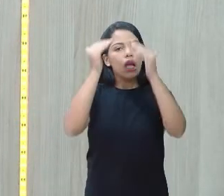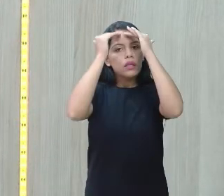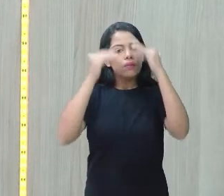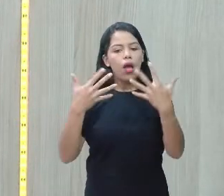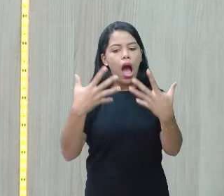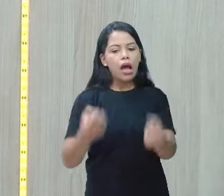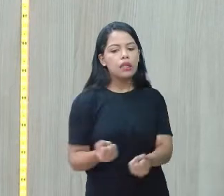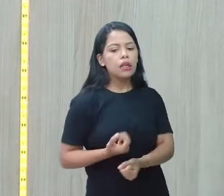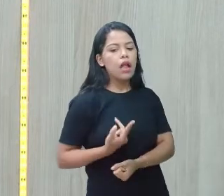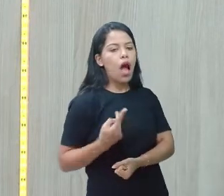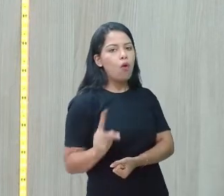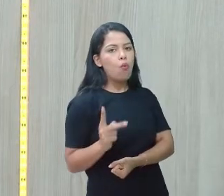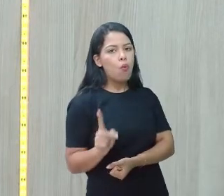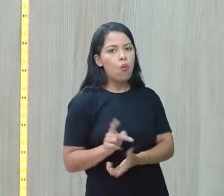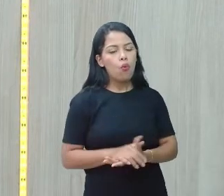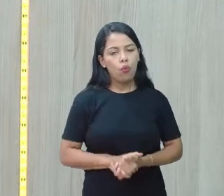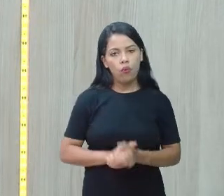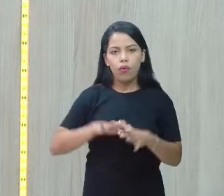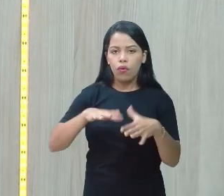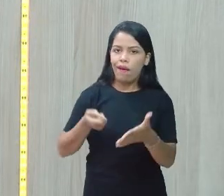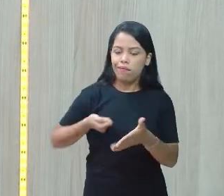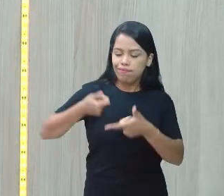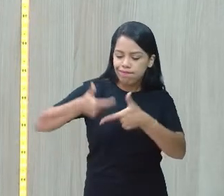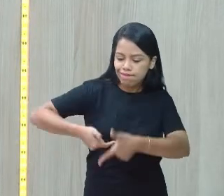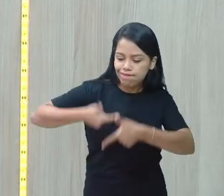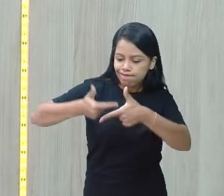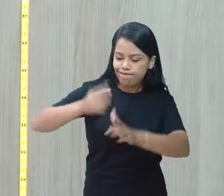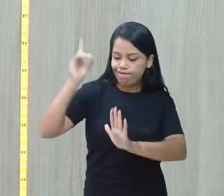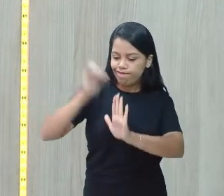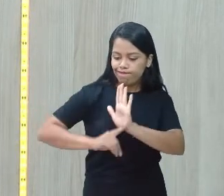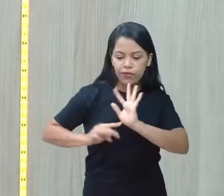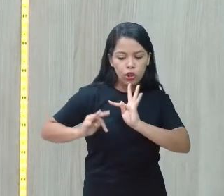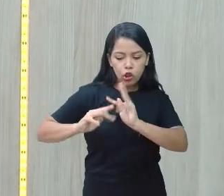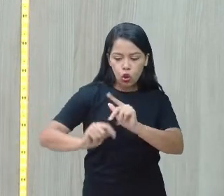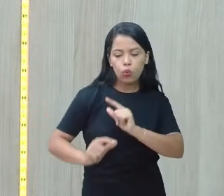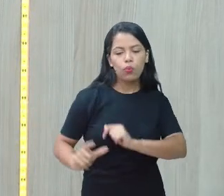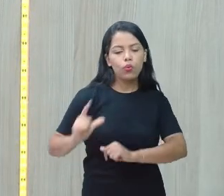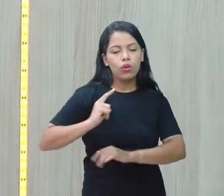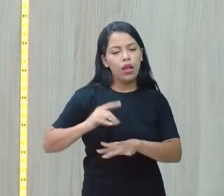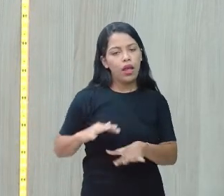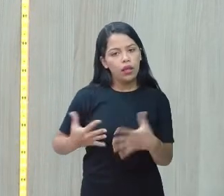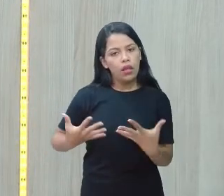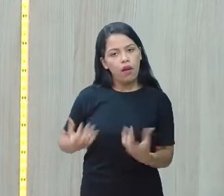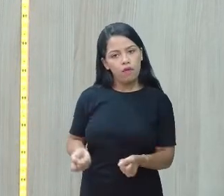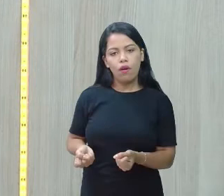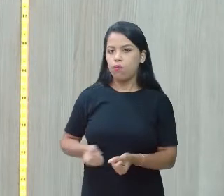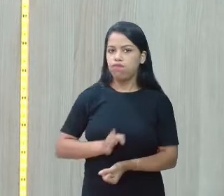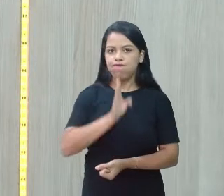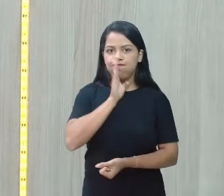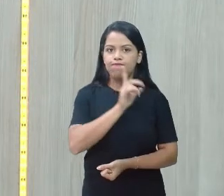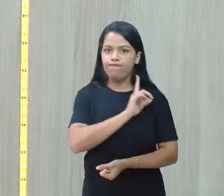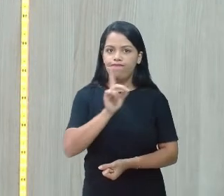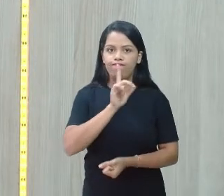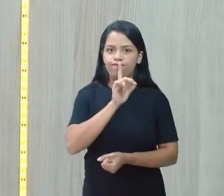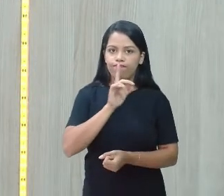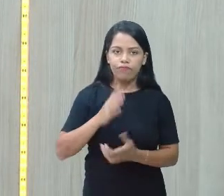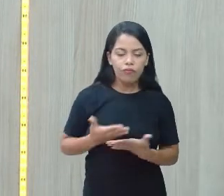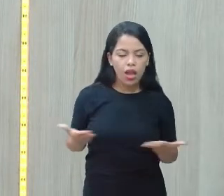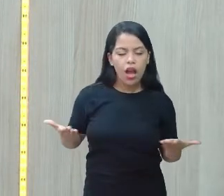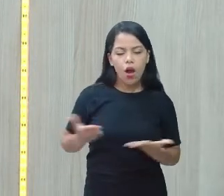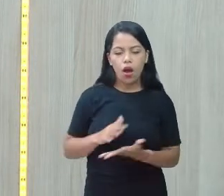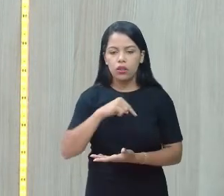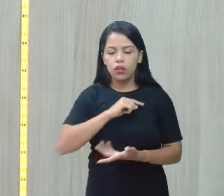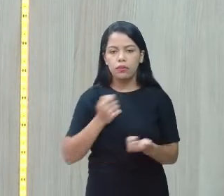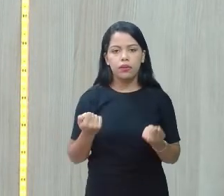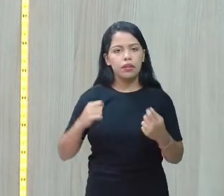outro, não é? Lutas pelos direitos, todos temos direitos, então vamos lutar, não calar, não é? É um momento dedicado a isso,